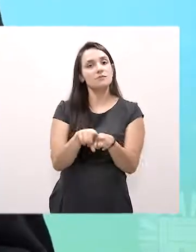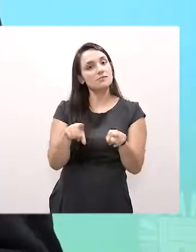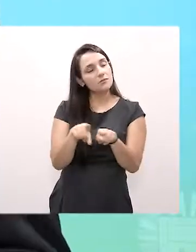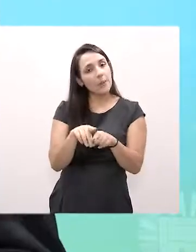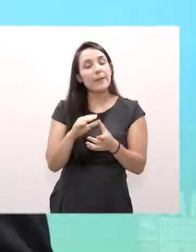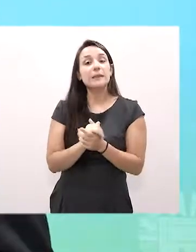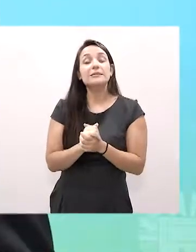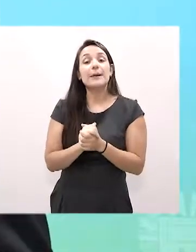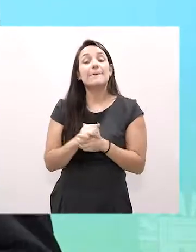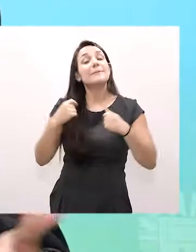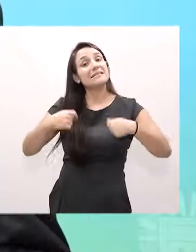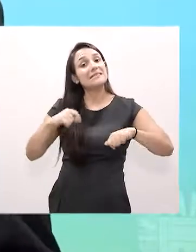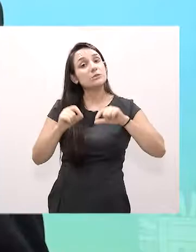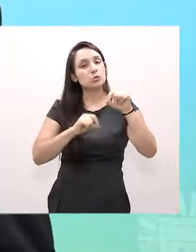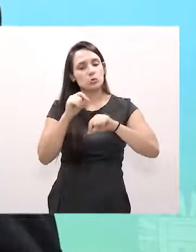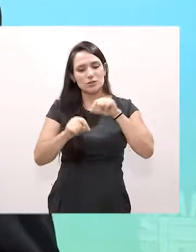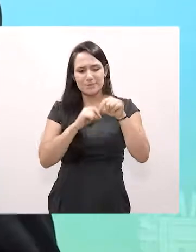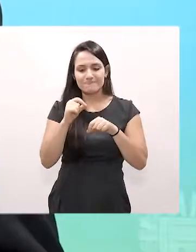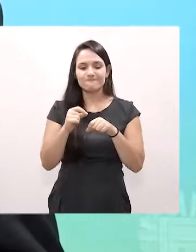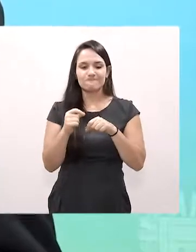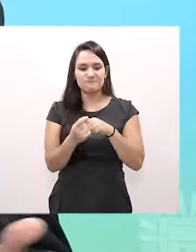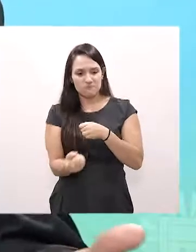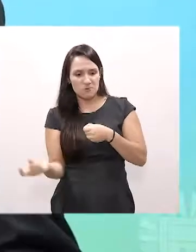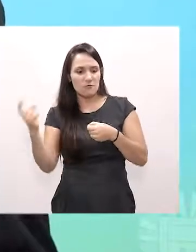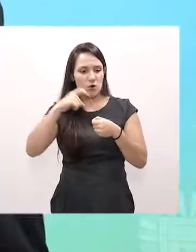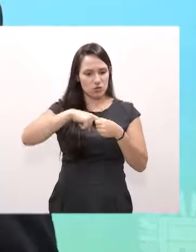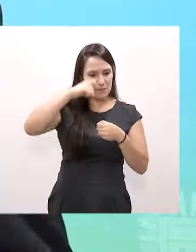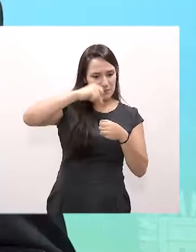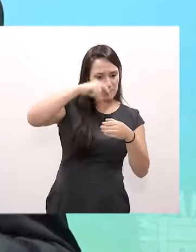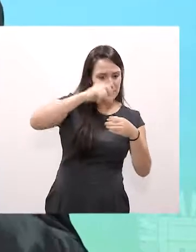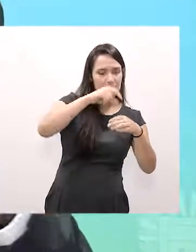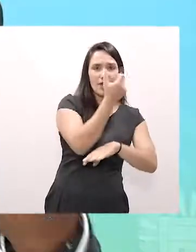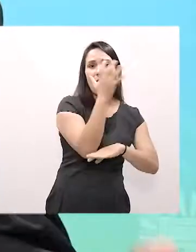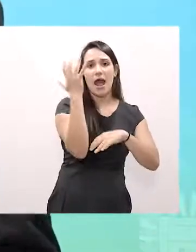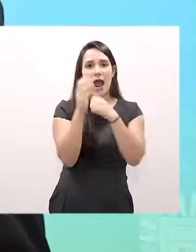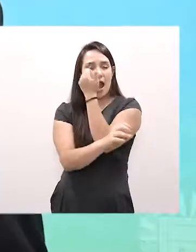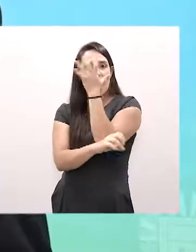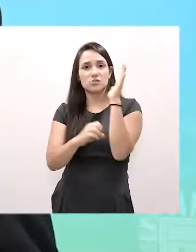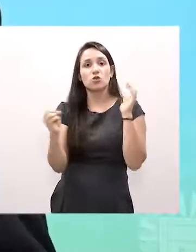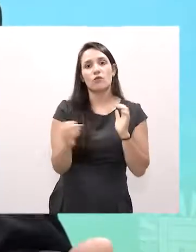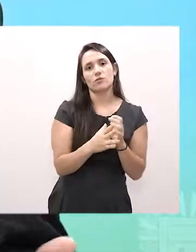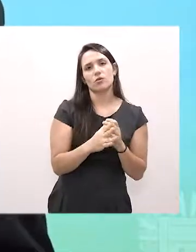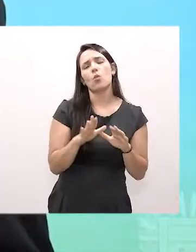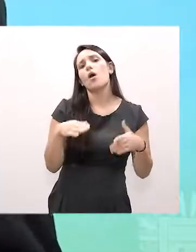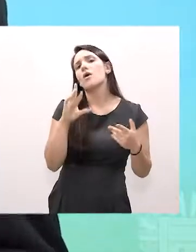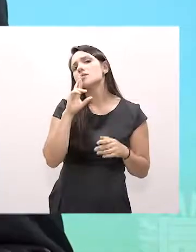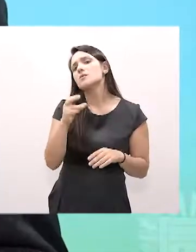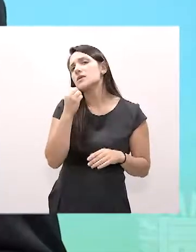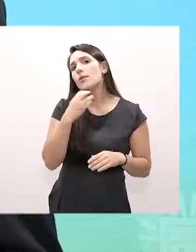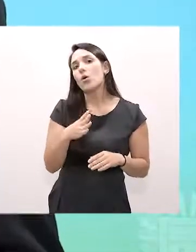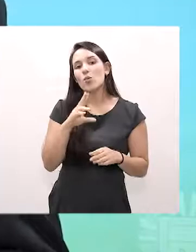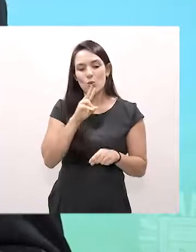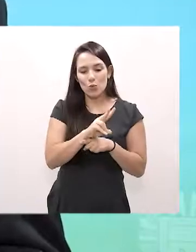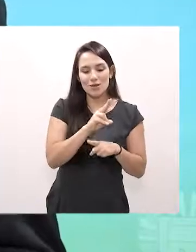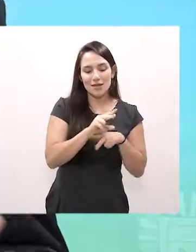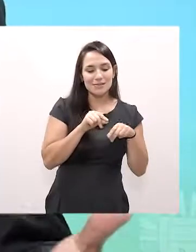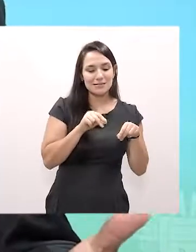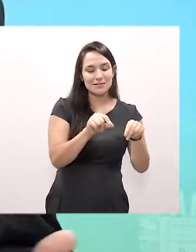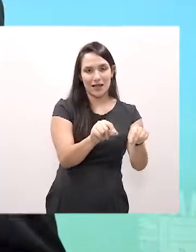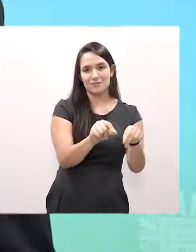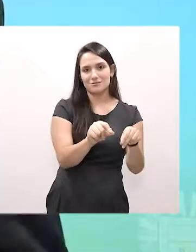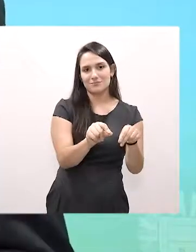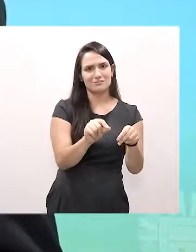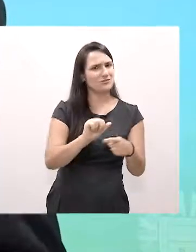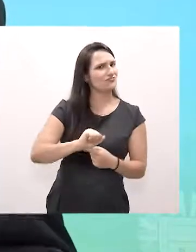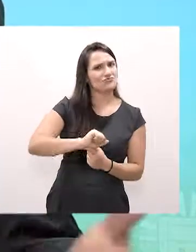outra linha, é importante que a gente possa fazer a regeneração, o plantio de novas árvores, ou seja, o segredo é a cobertura